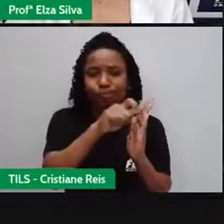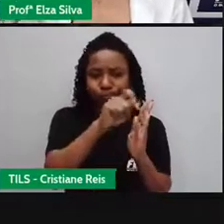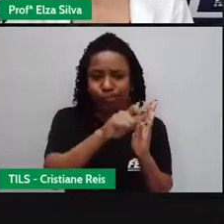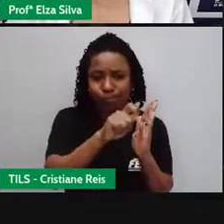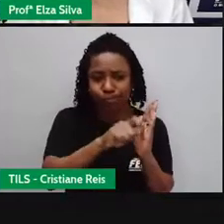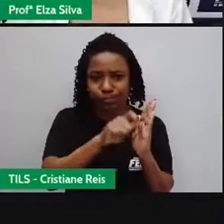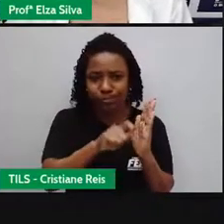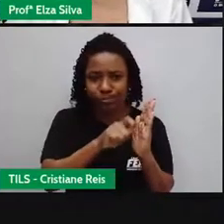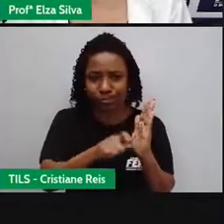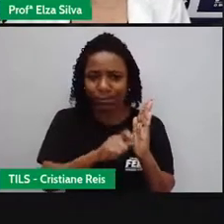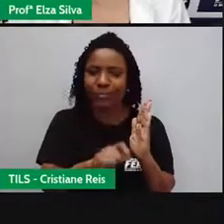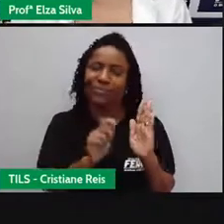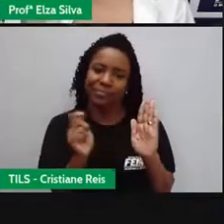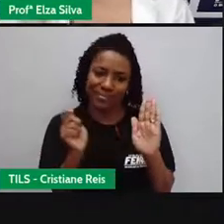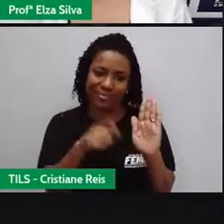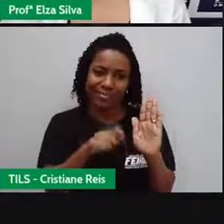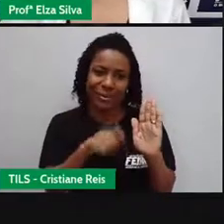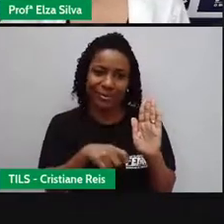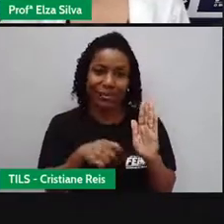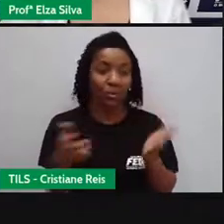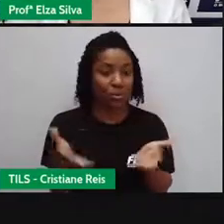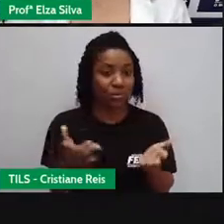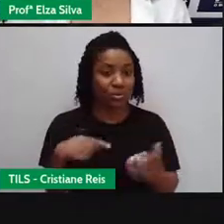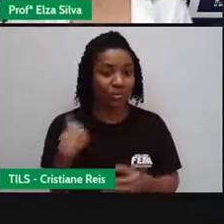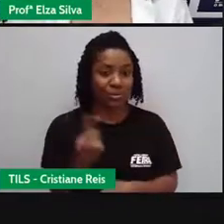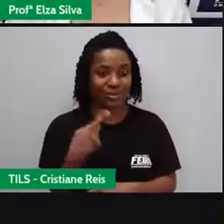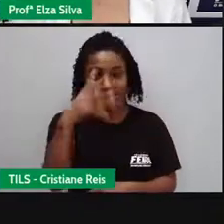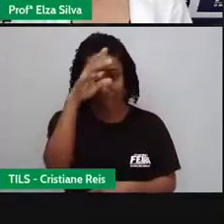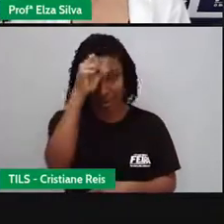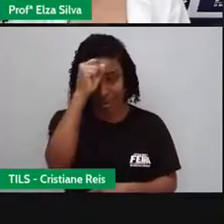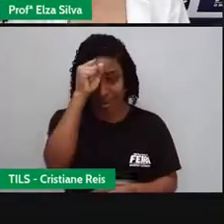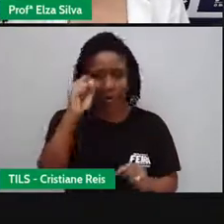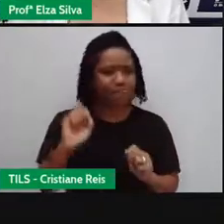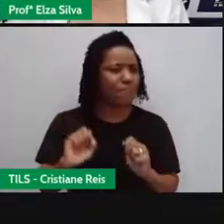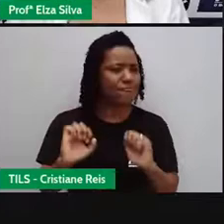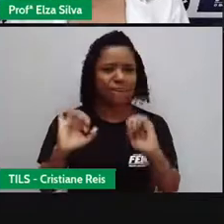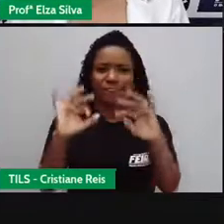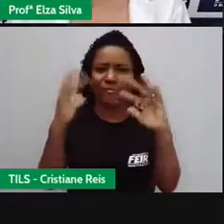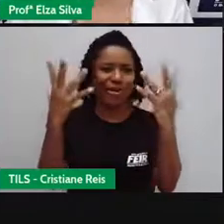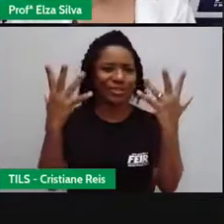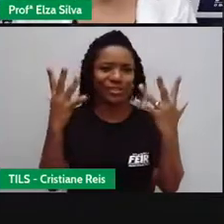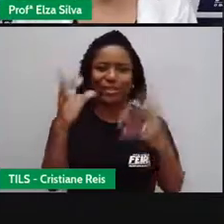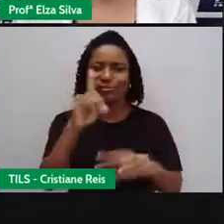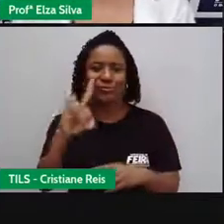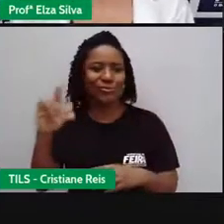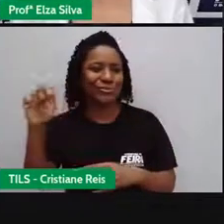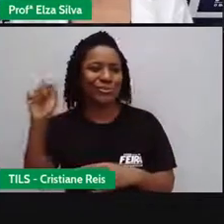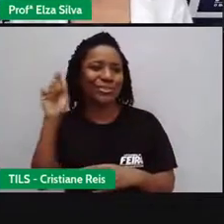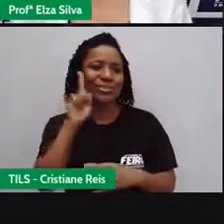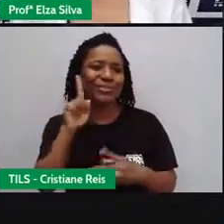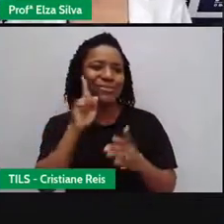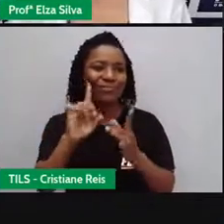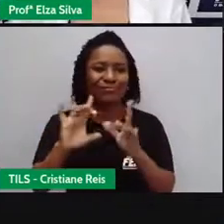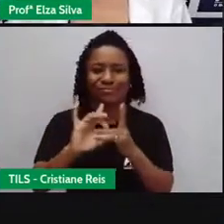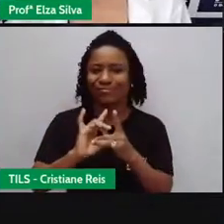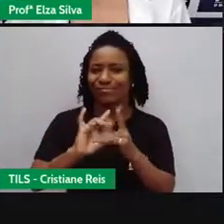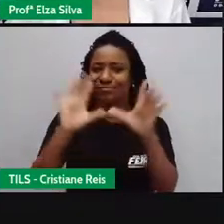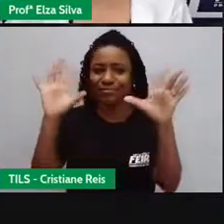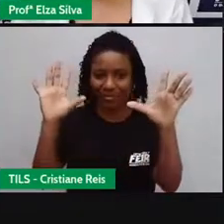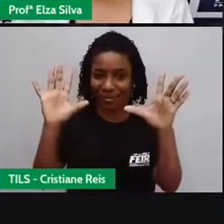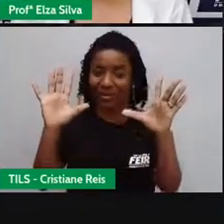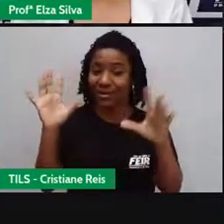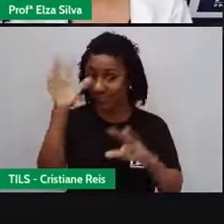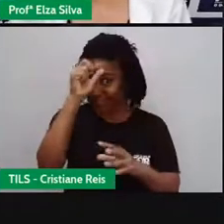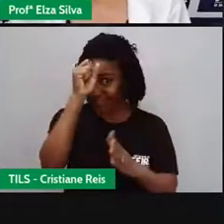conhecer um pouco mais sobre a importância dessa festividade para os americanos. Let's go, students!